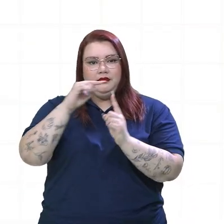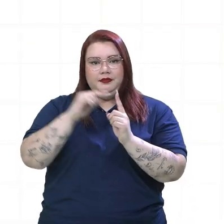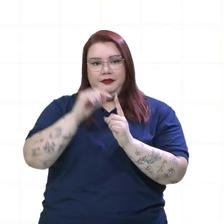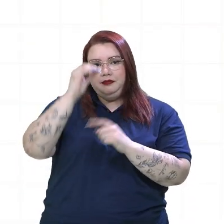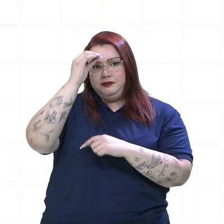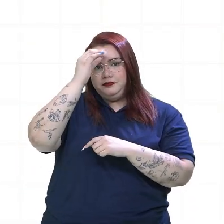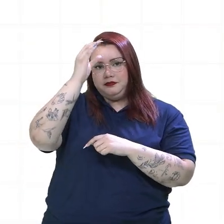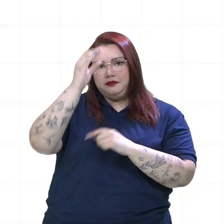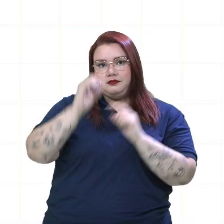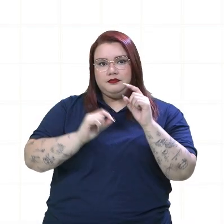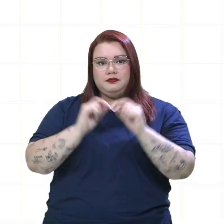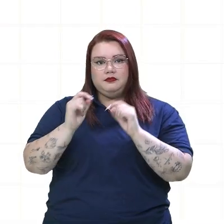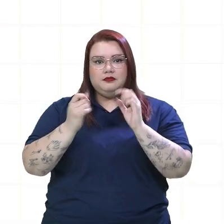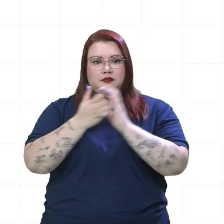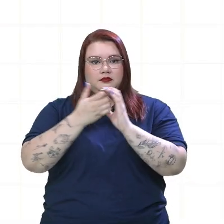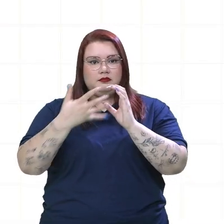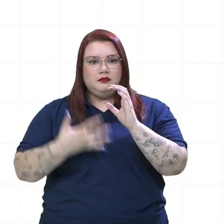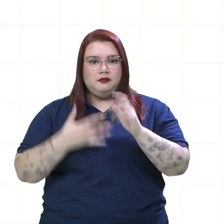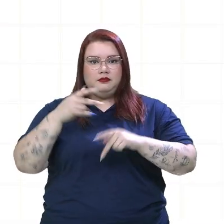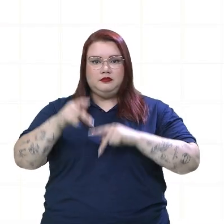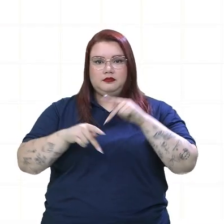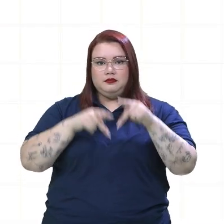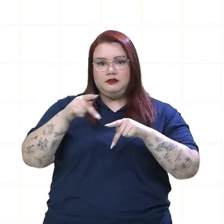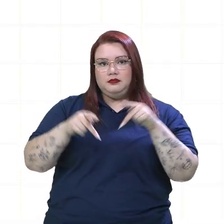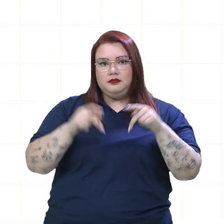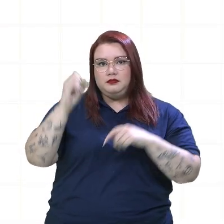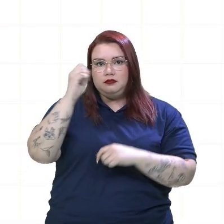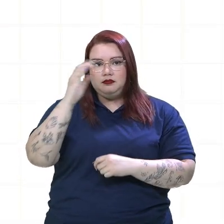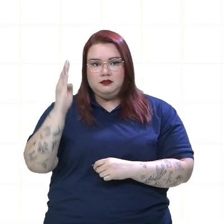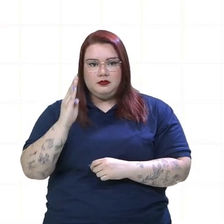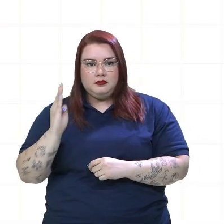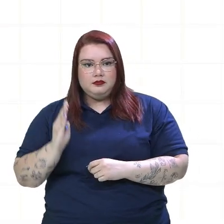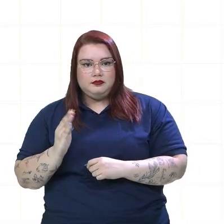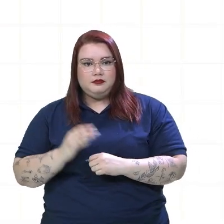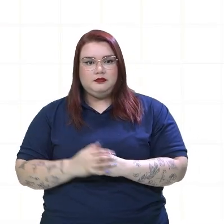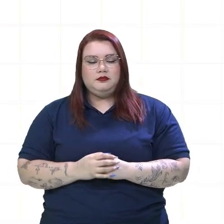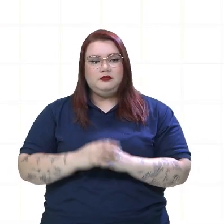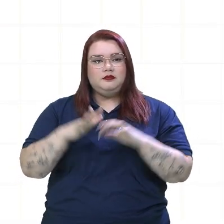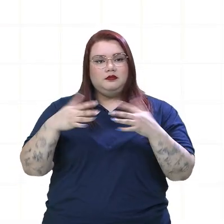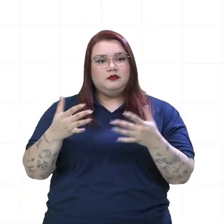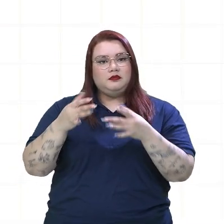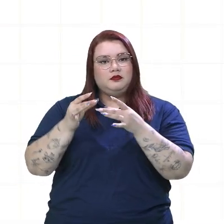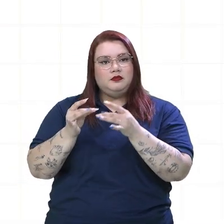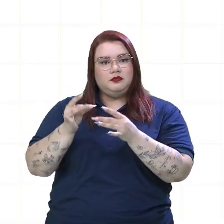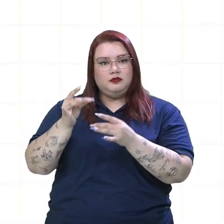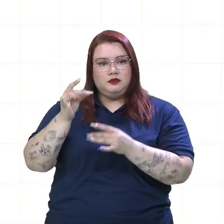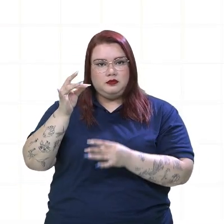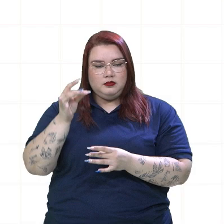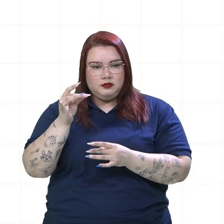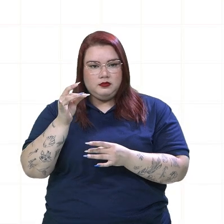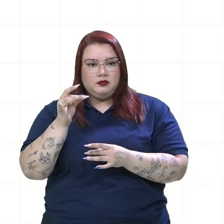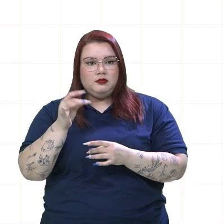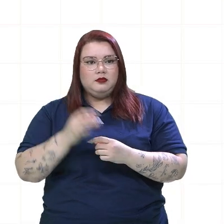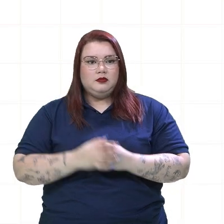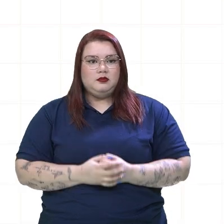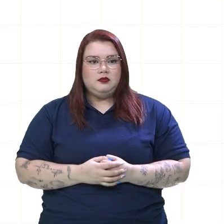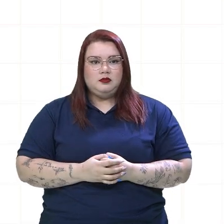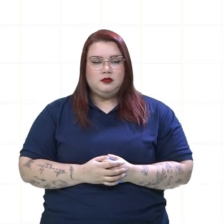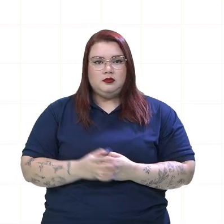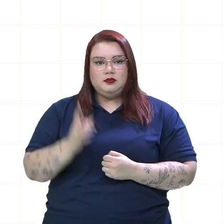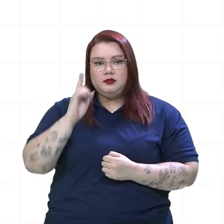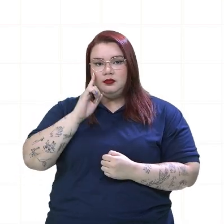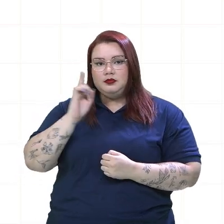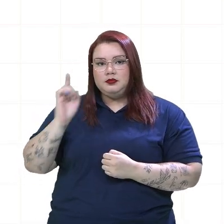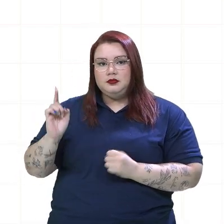objeto de conhecimento, características da população brasileira. E quais essas características nós vamos verificar? Então, temos aí